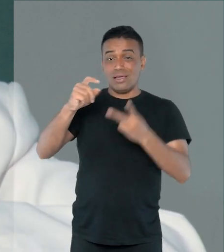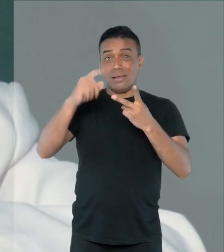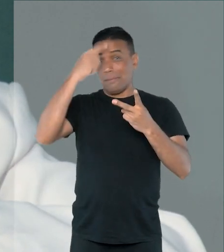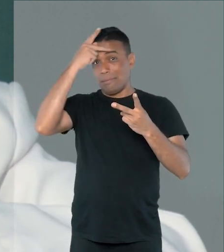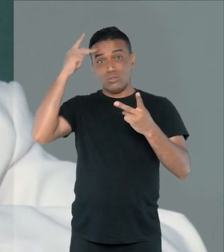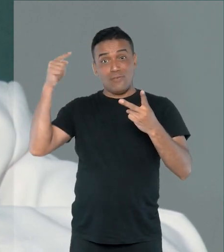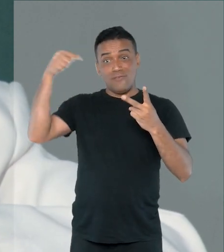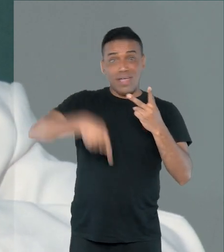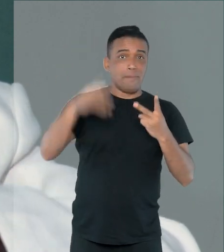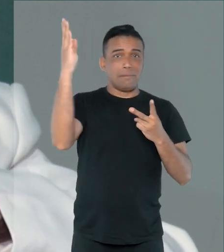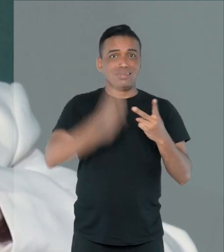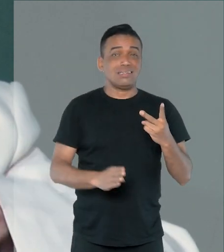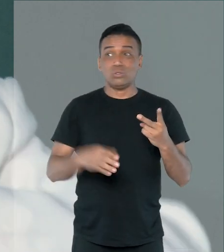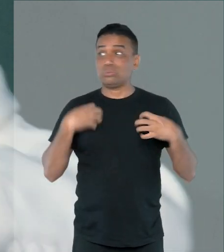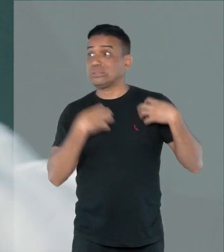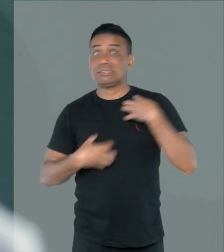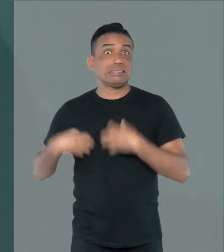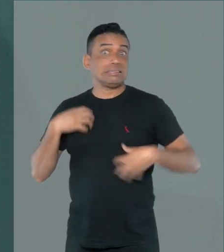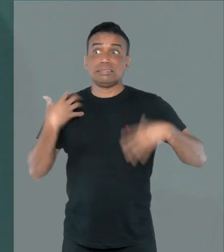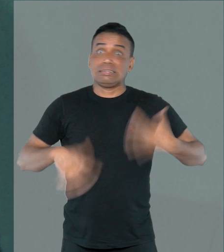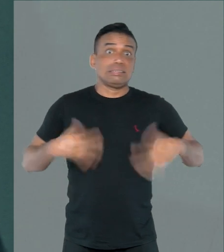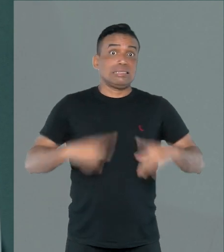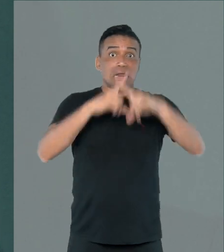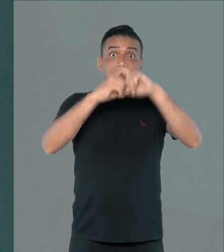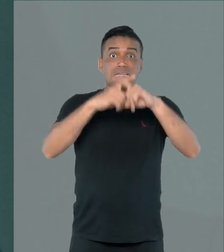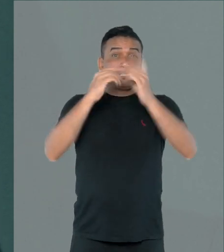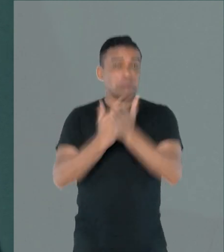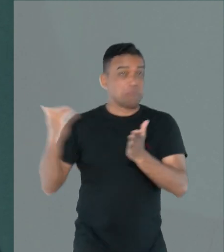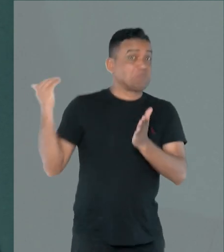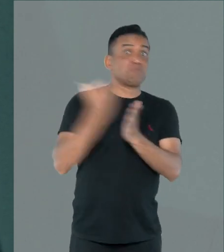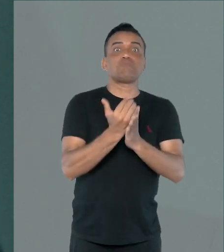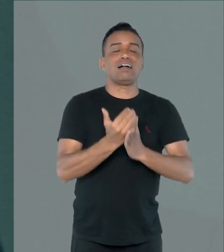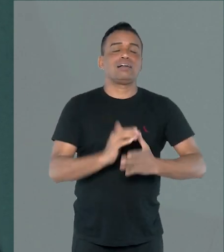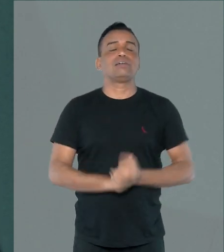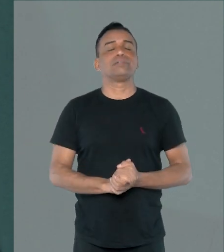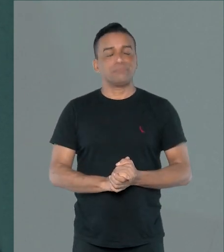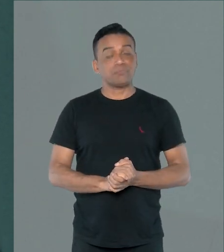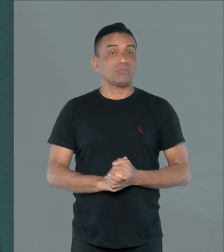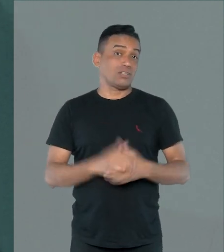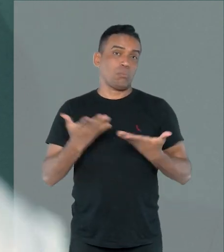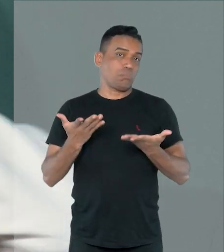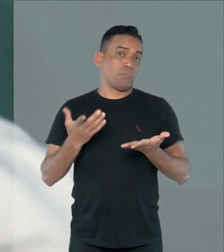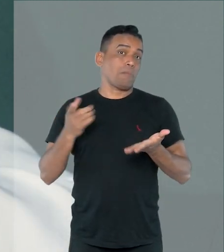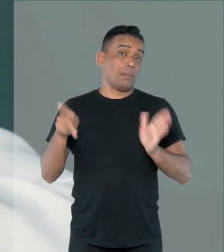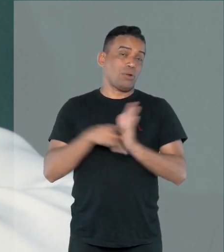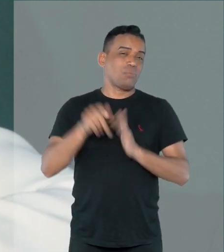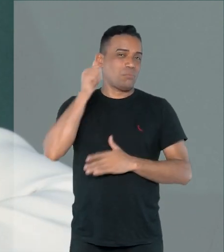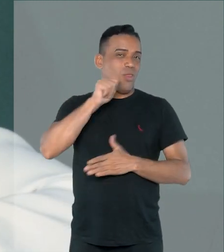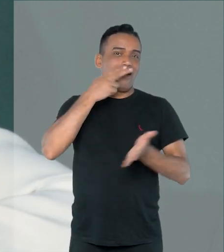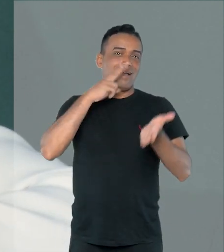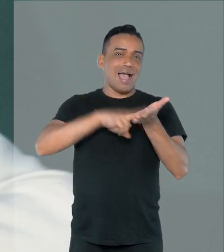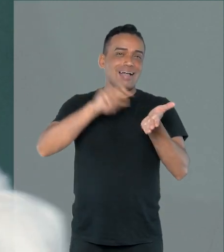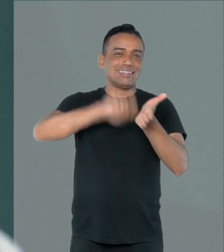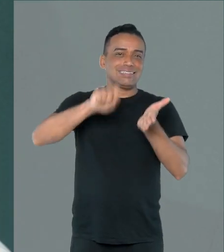dos nazistas ao poder. Então, ali, através da escrita dessa moça, também foi uma documentação que me foi passada